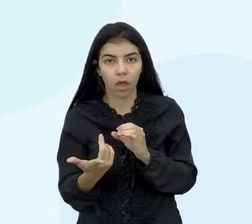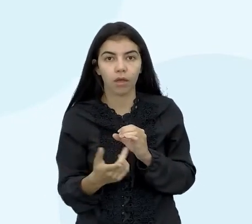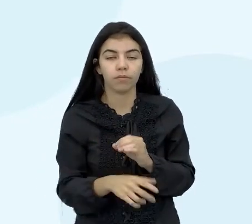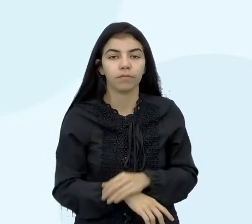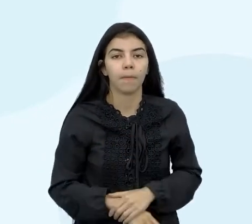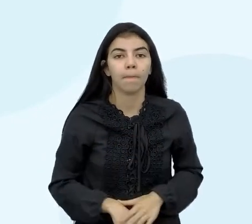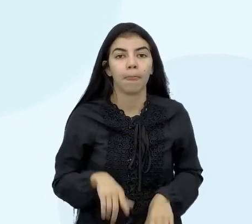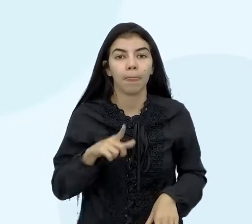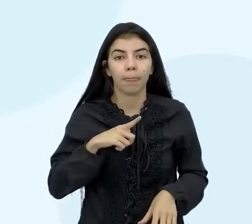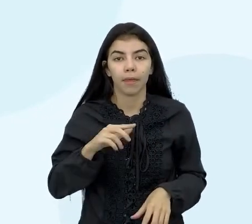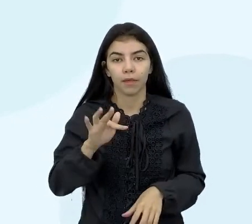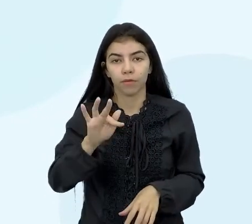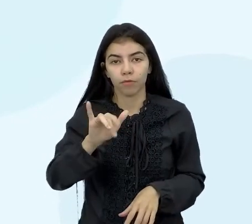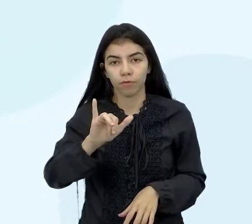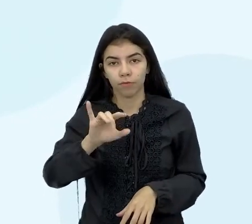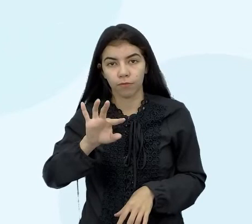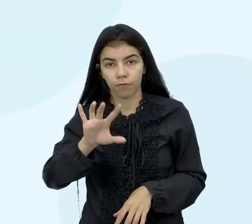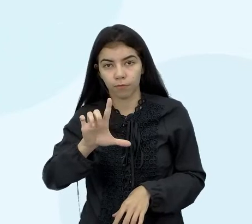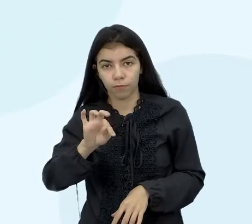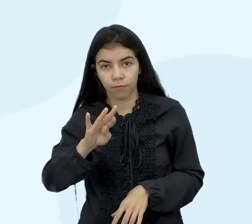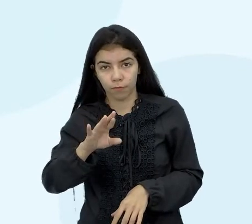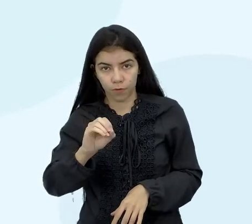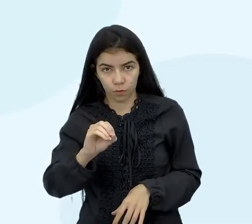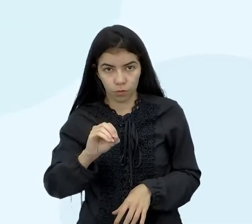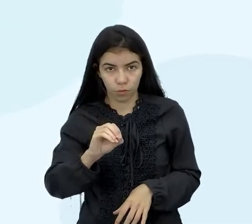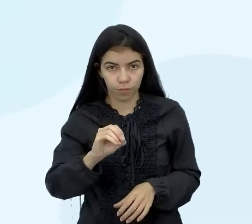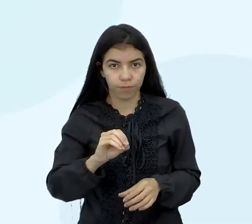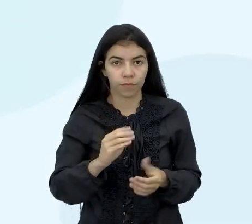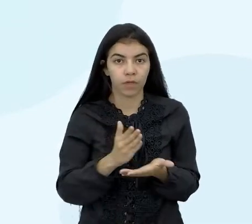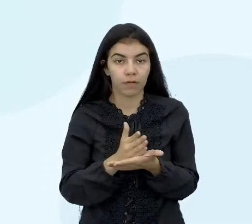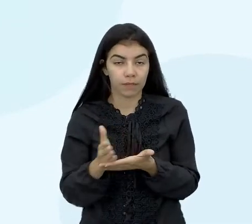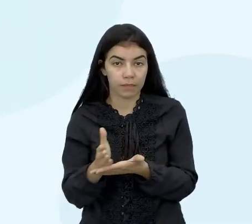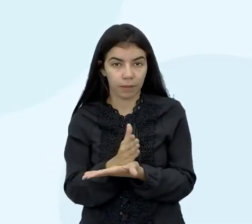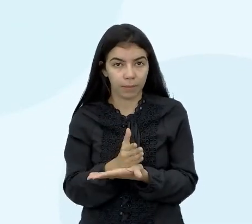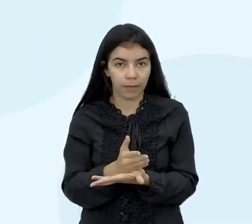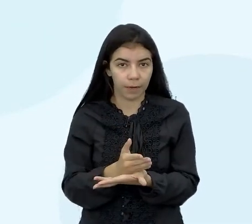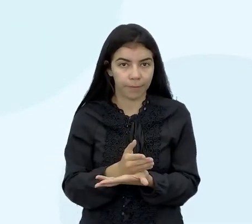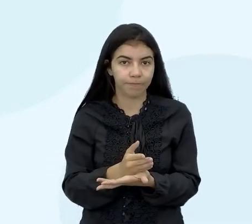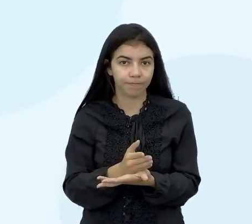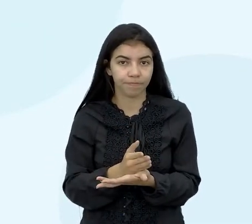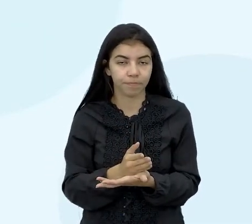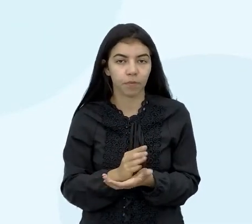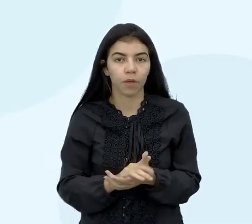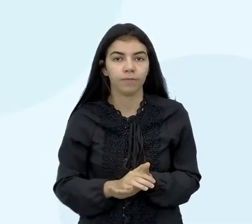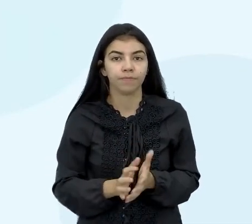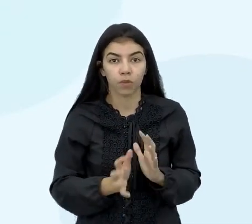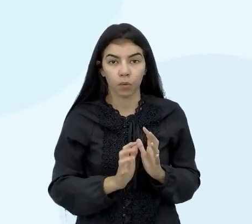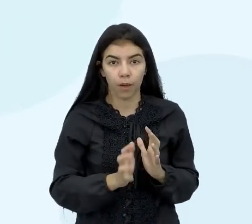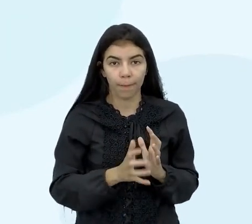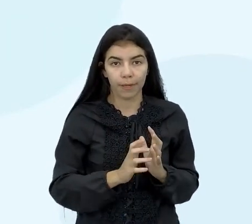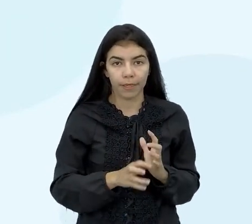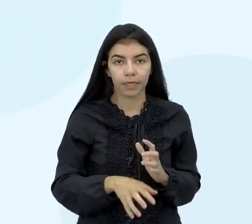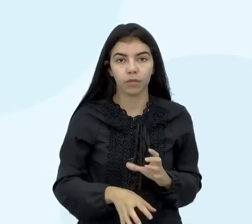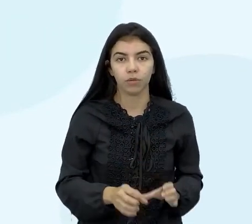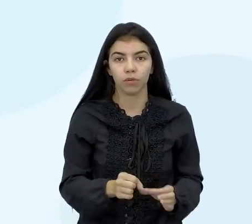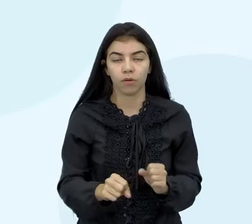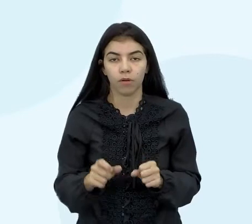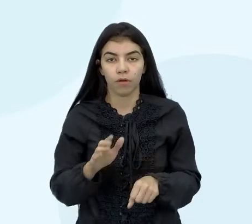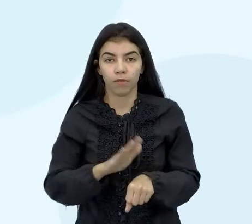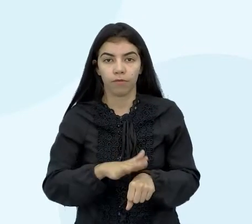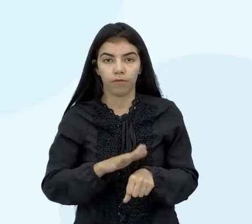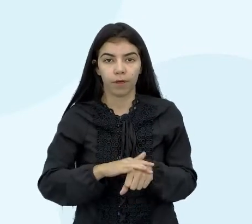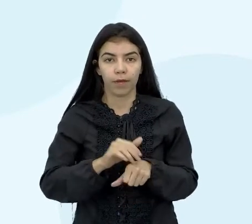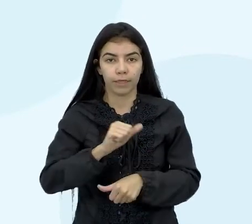tá certo? Então, ali o nosso aspirador de pó faz esse processo de filtração. Tanto é que você